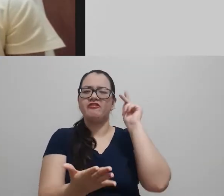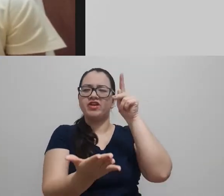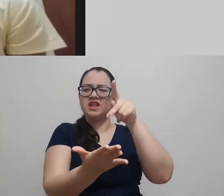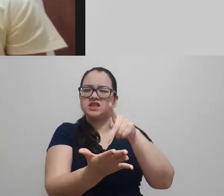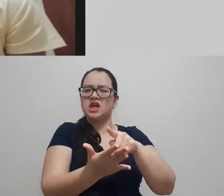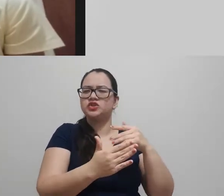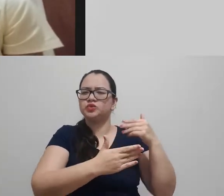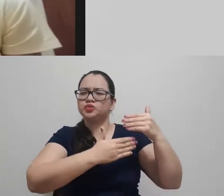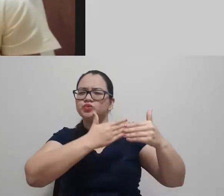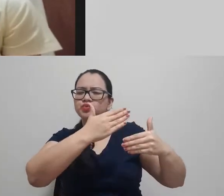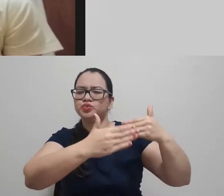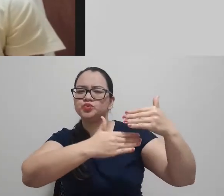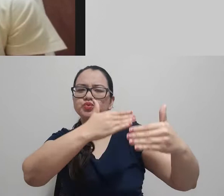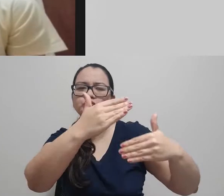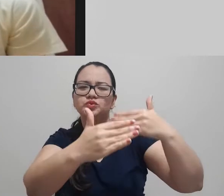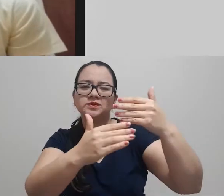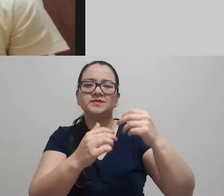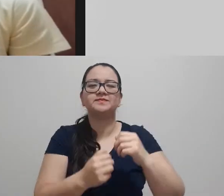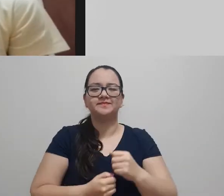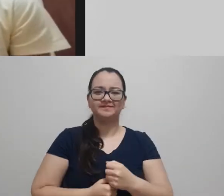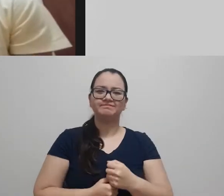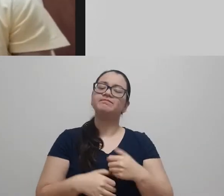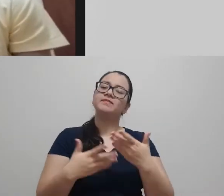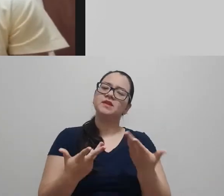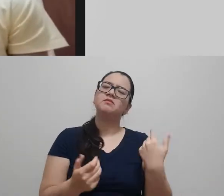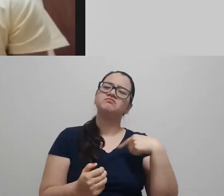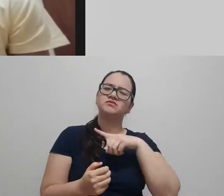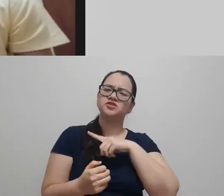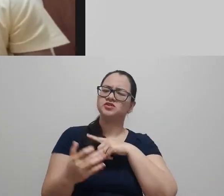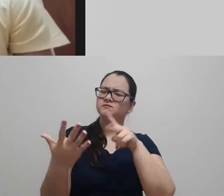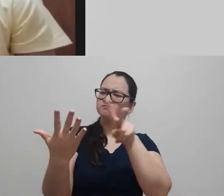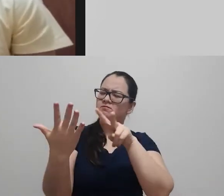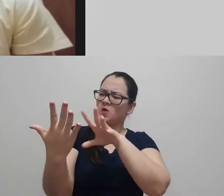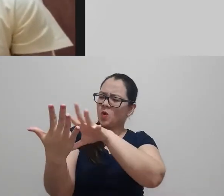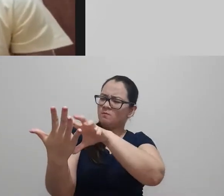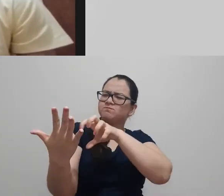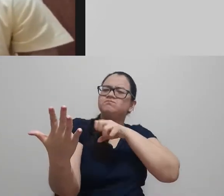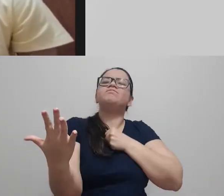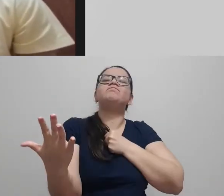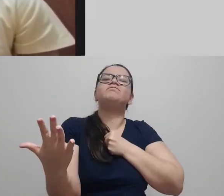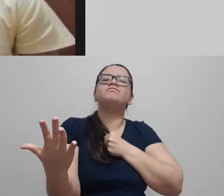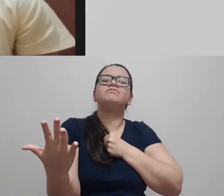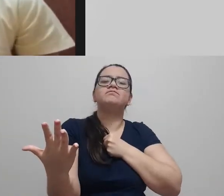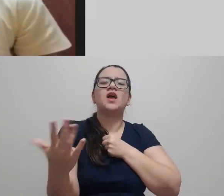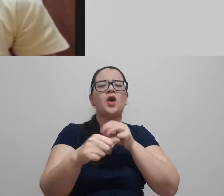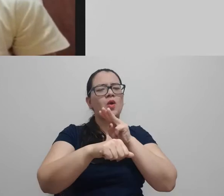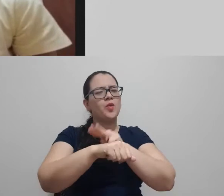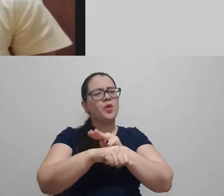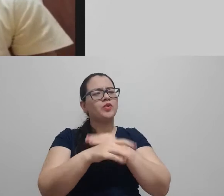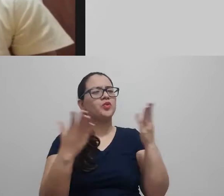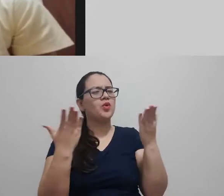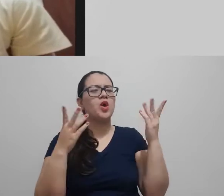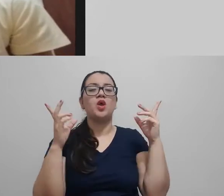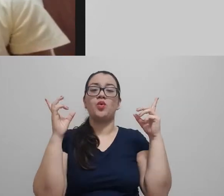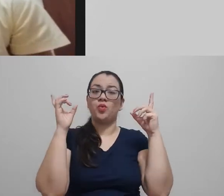de geração em geração. Que nós possamos nos apegar a essa palavra num momento tão difícil como